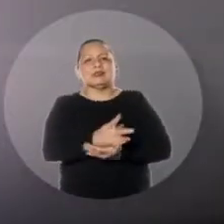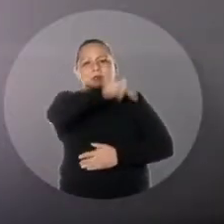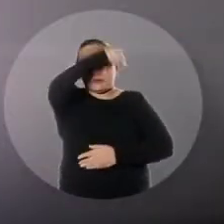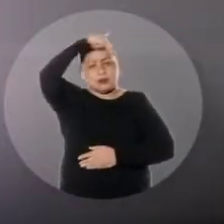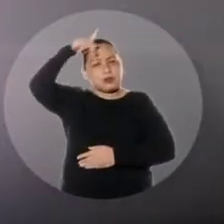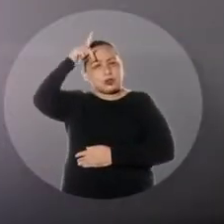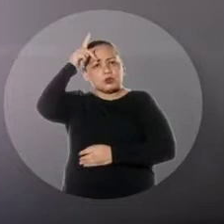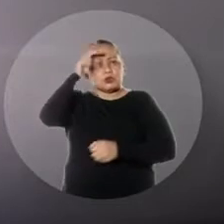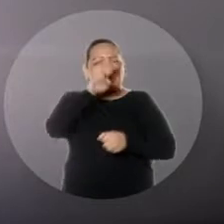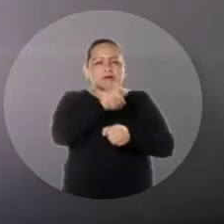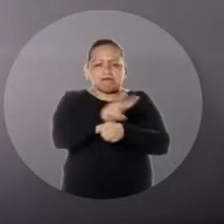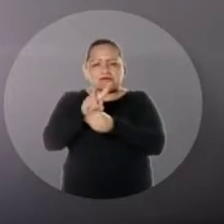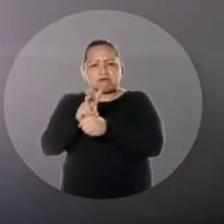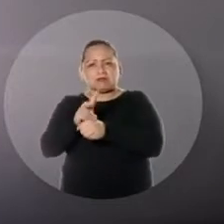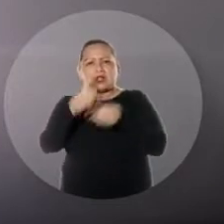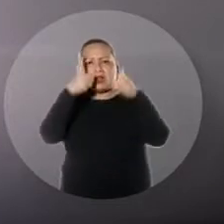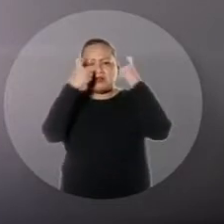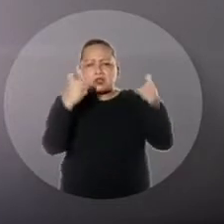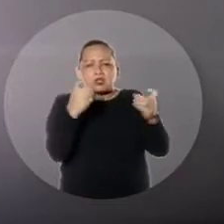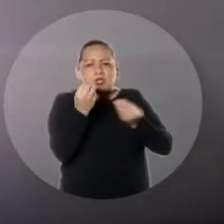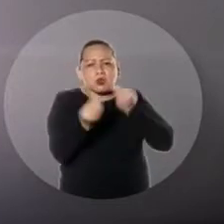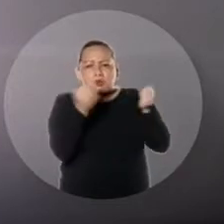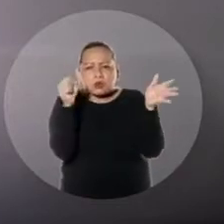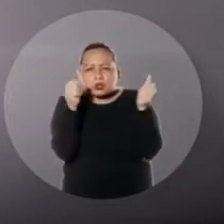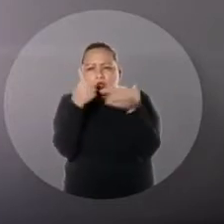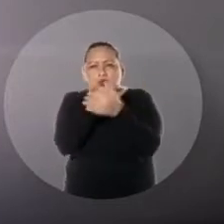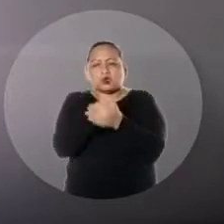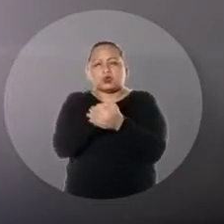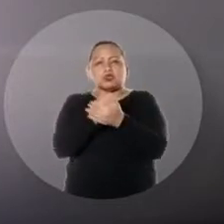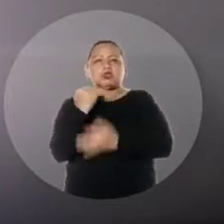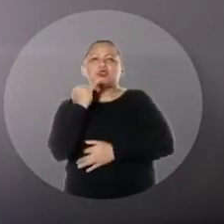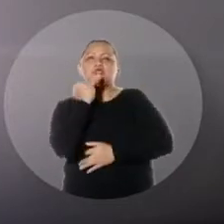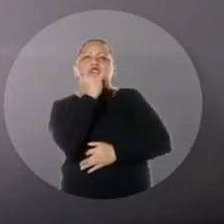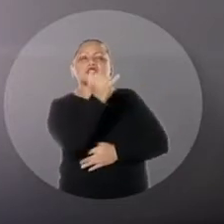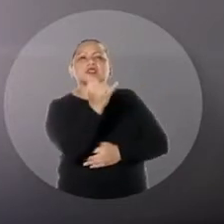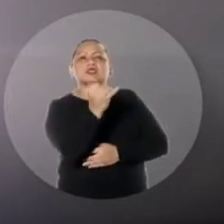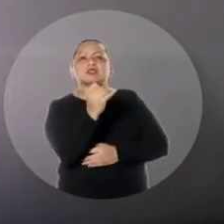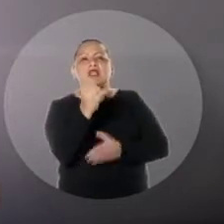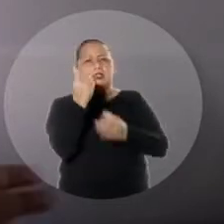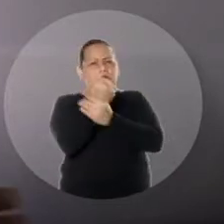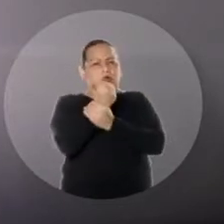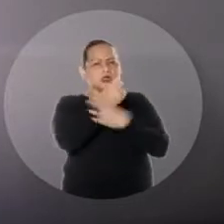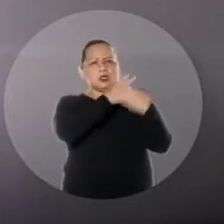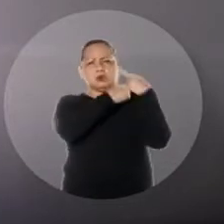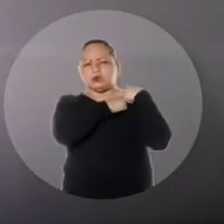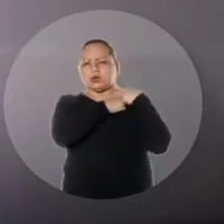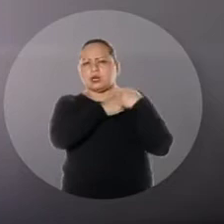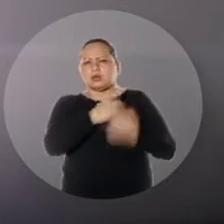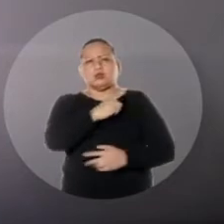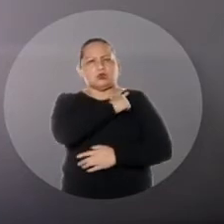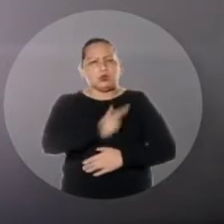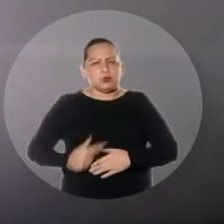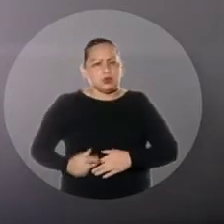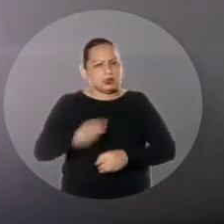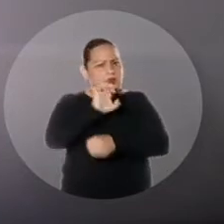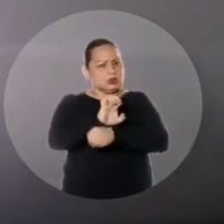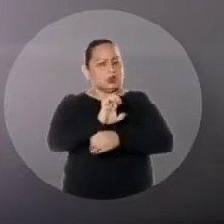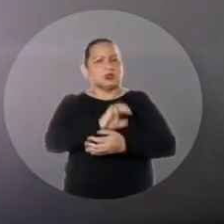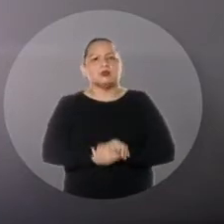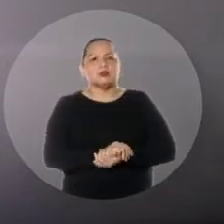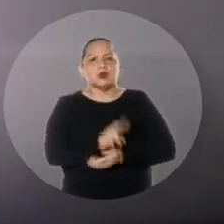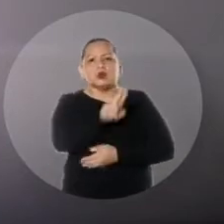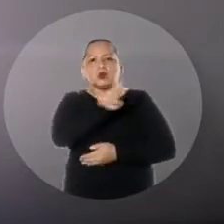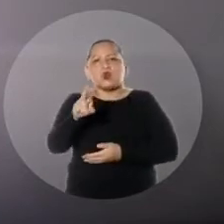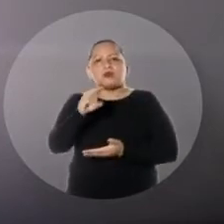anos, a prefeitura tratou a violência se escondendo atrás do discurso de que segurança é só responsabilidade do